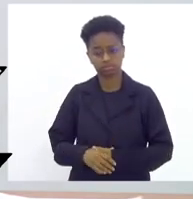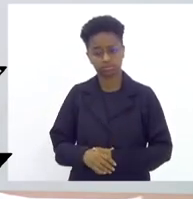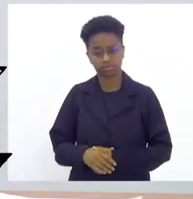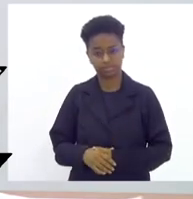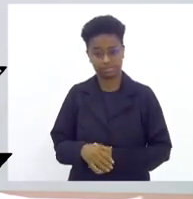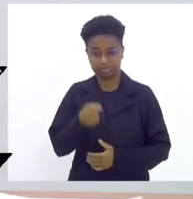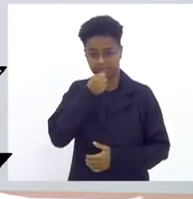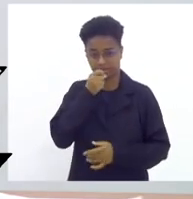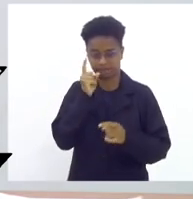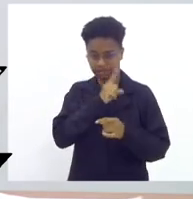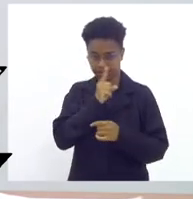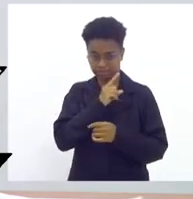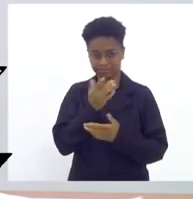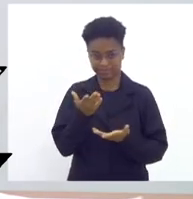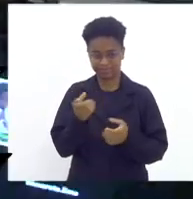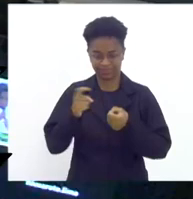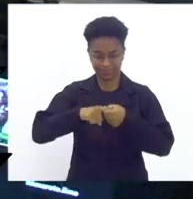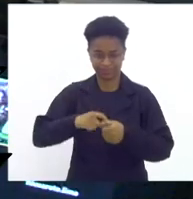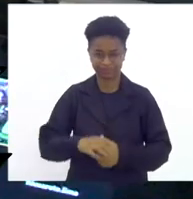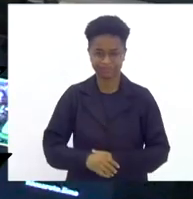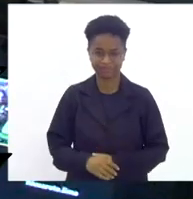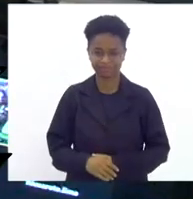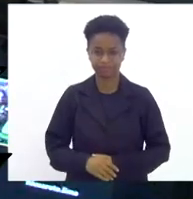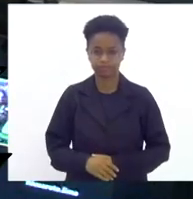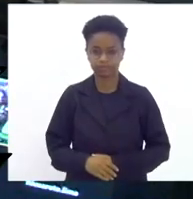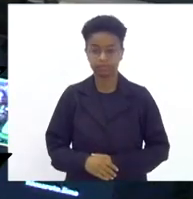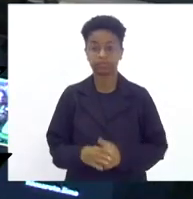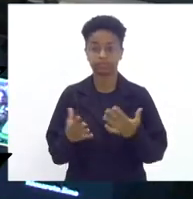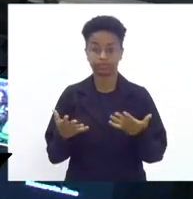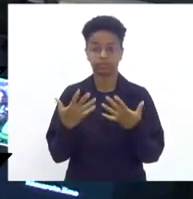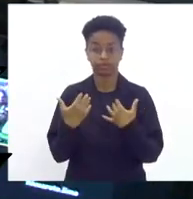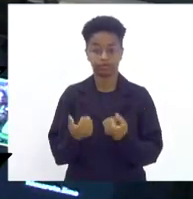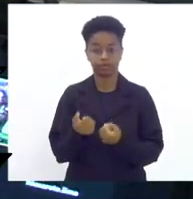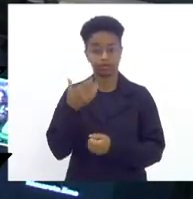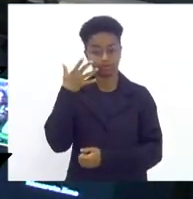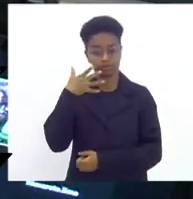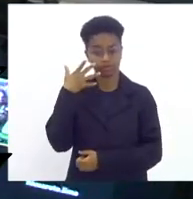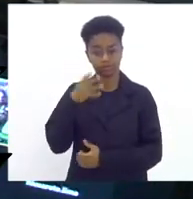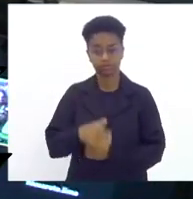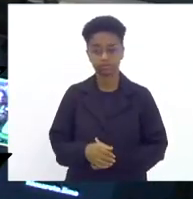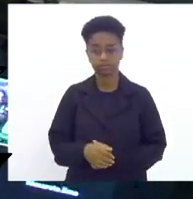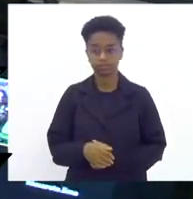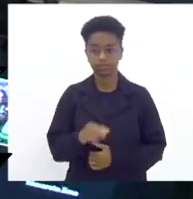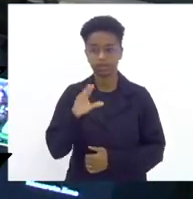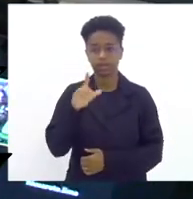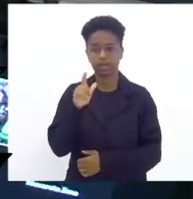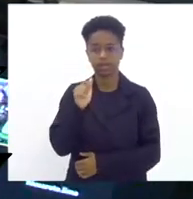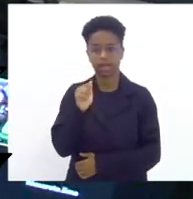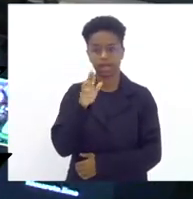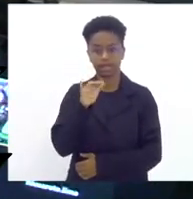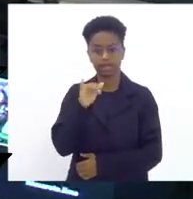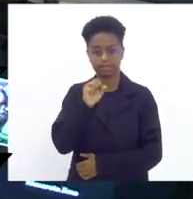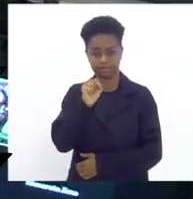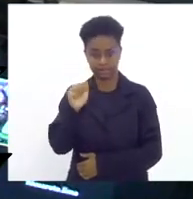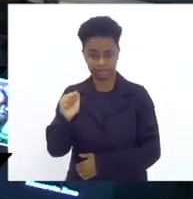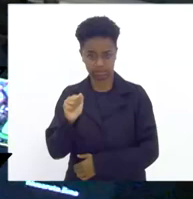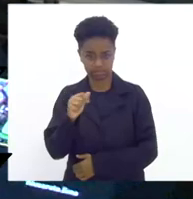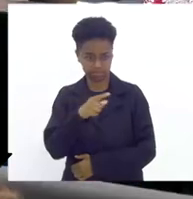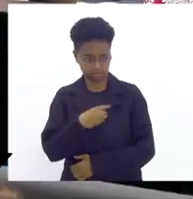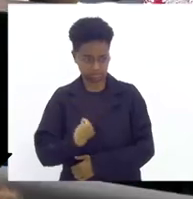Opa voltou aqui então vamos lá a próxima fala da mesa Clarissa tá aí com a gente Clarissa